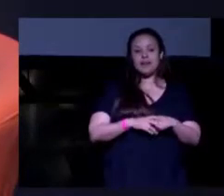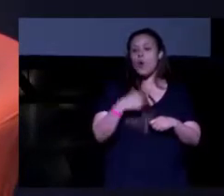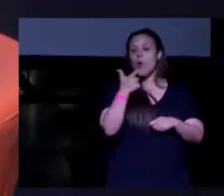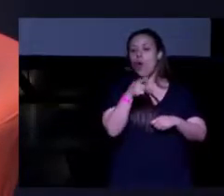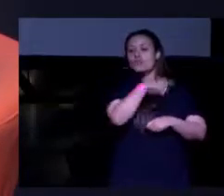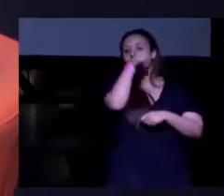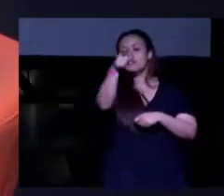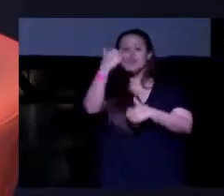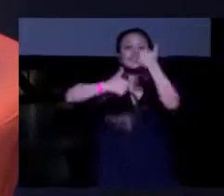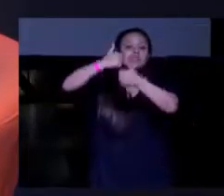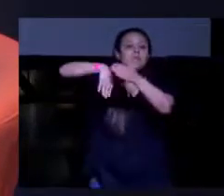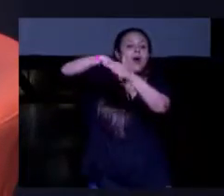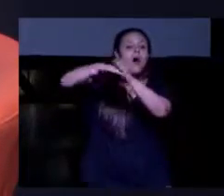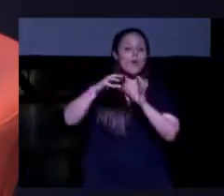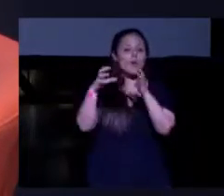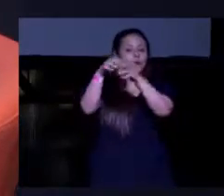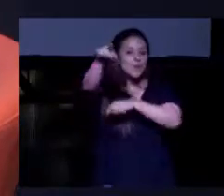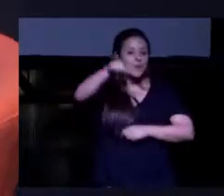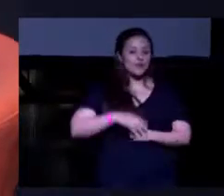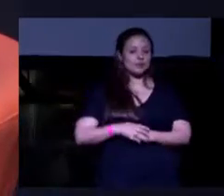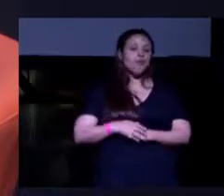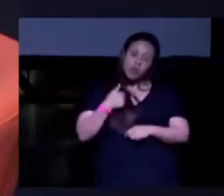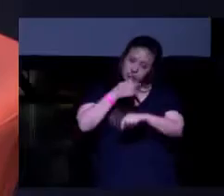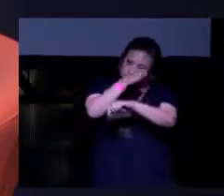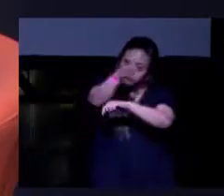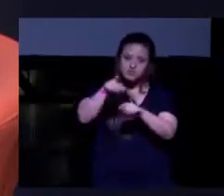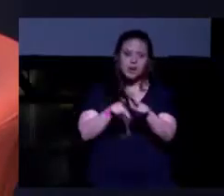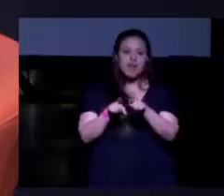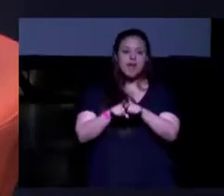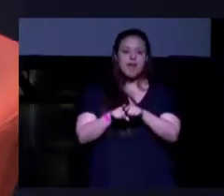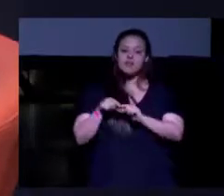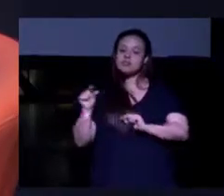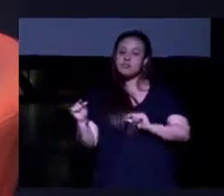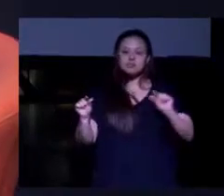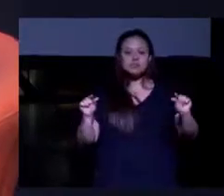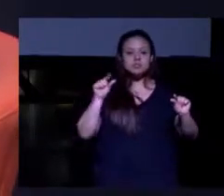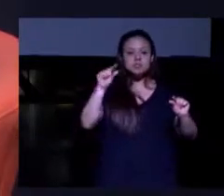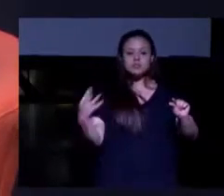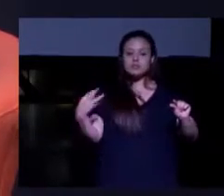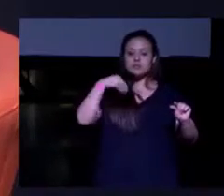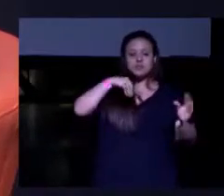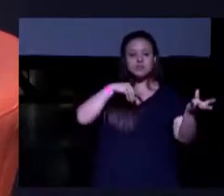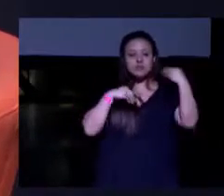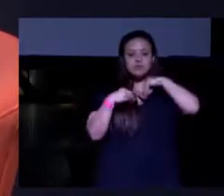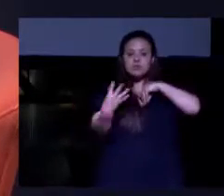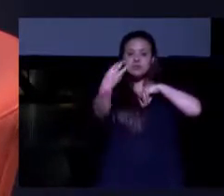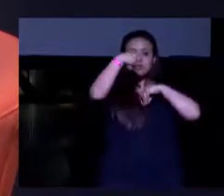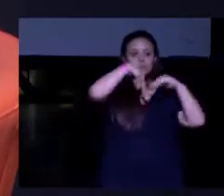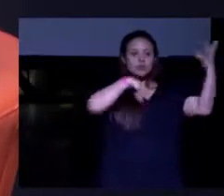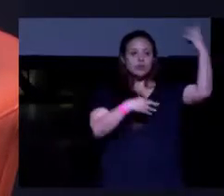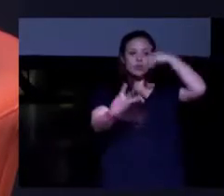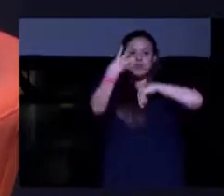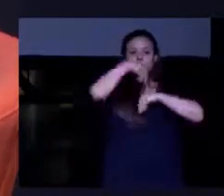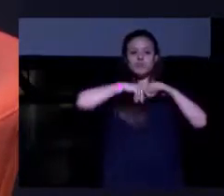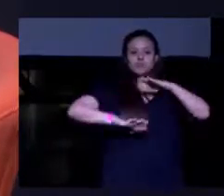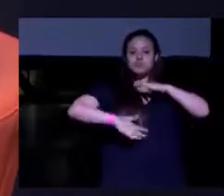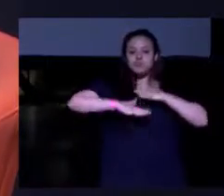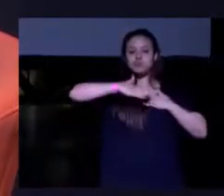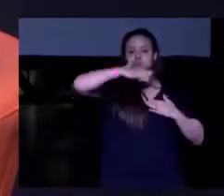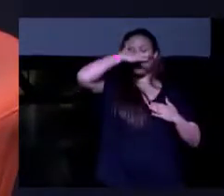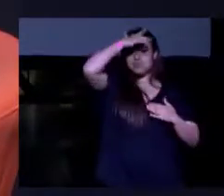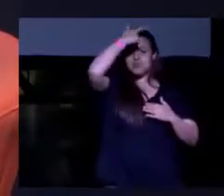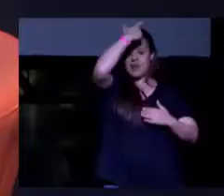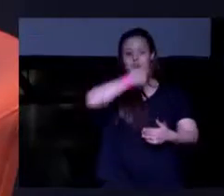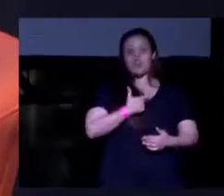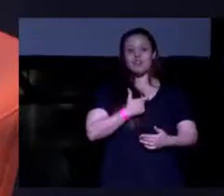E eu acho que serve a mesma coisa para causas, para movimentos, para iniciativas. Pô, eu quero apoiar essa galera aqui porque isso faz muito sentido. Nem conheço, mas